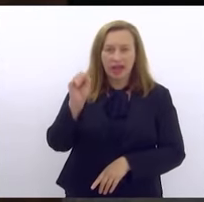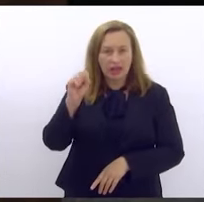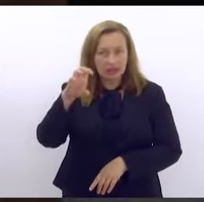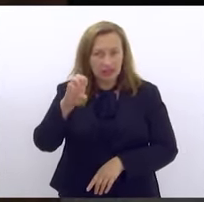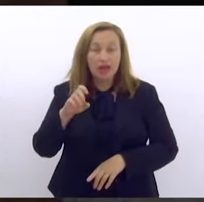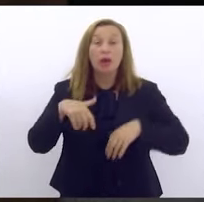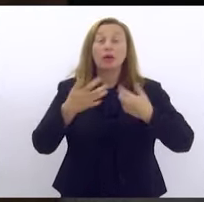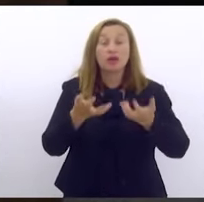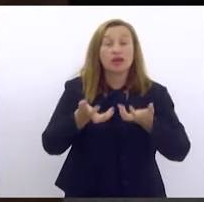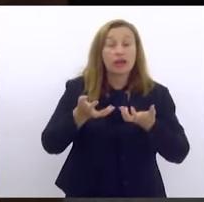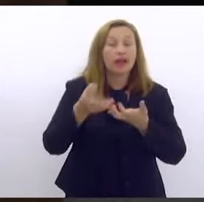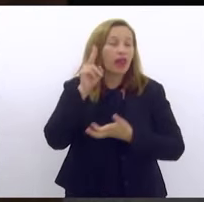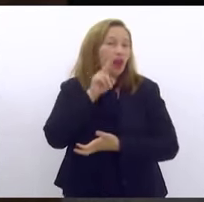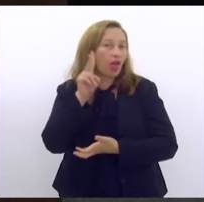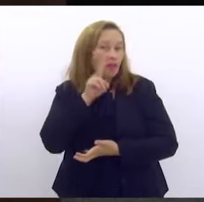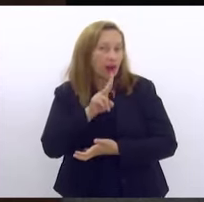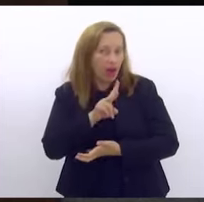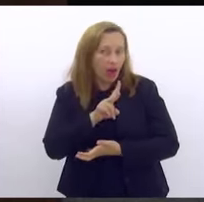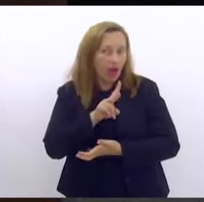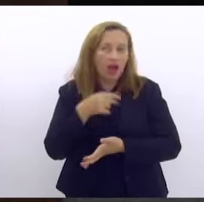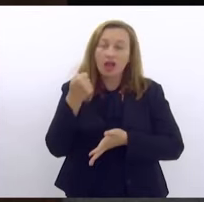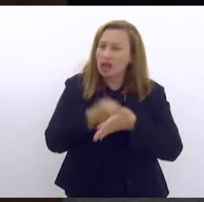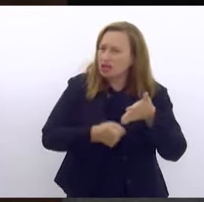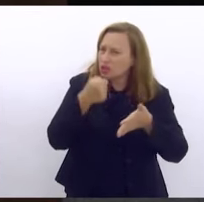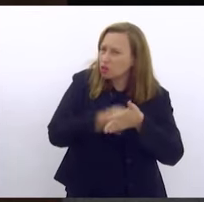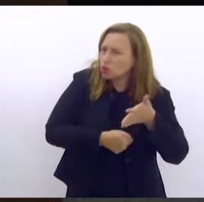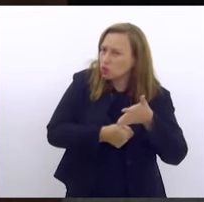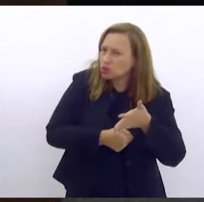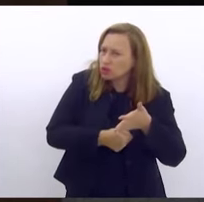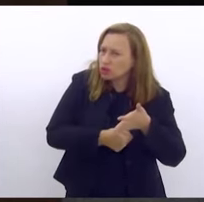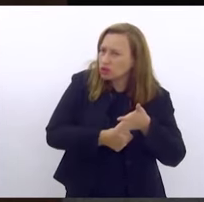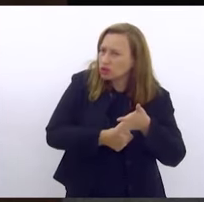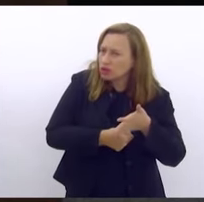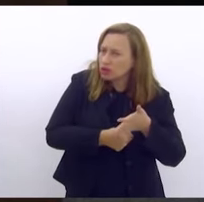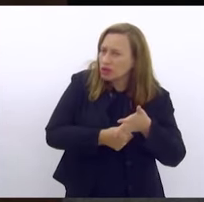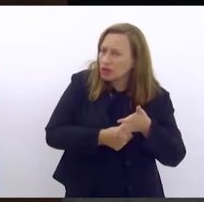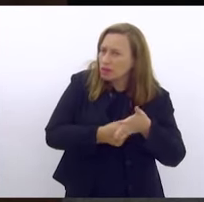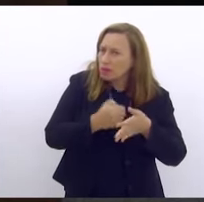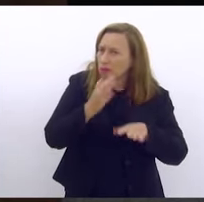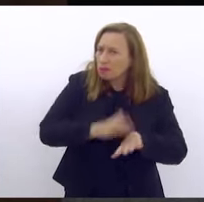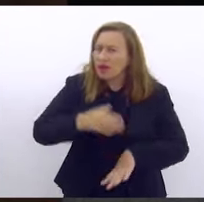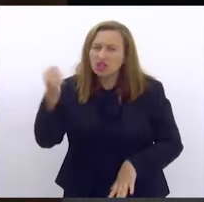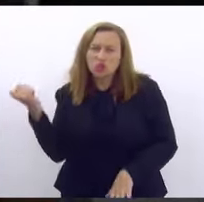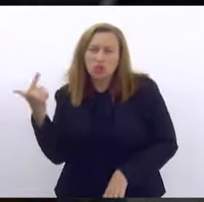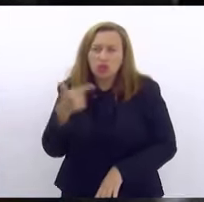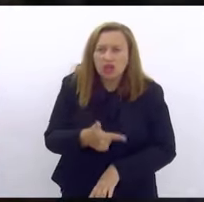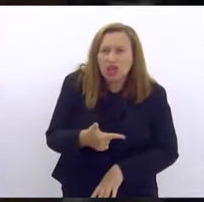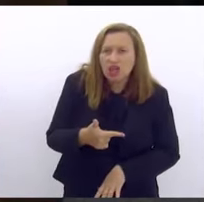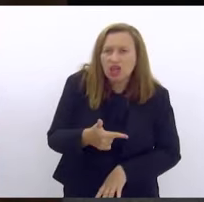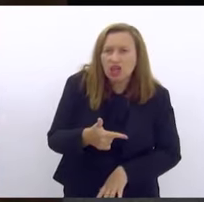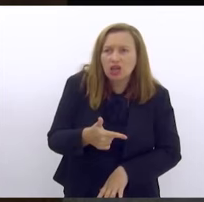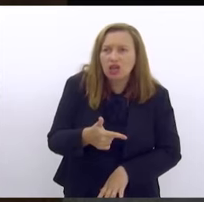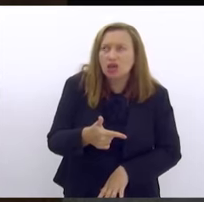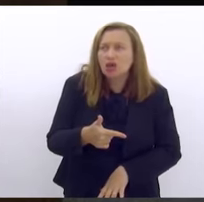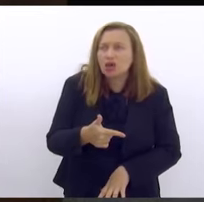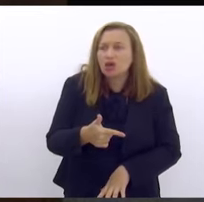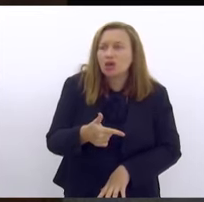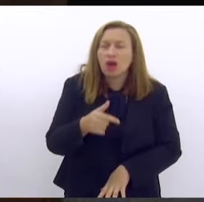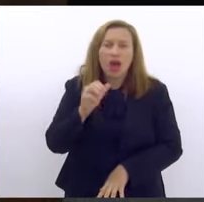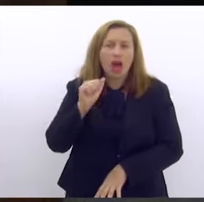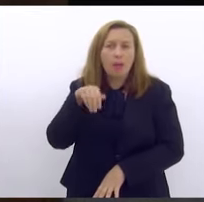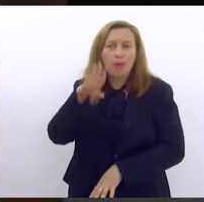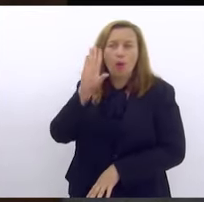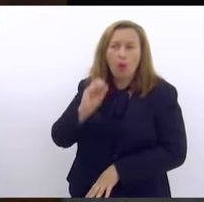queria lembrar que essa é uma luta muito maior do que apenas um abono